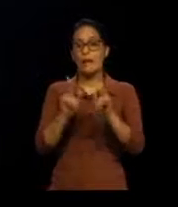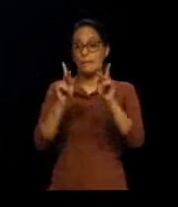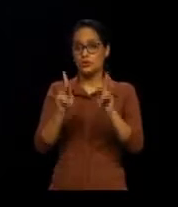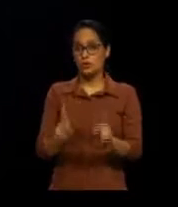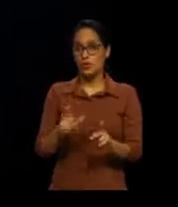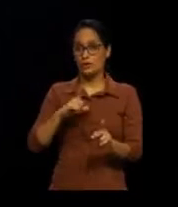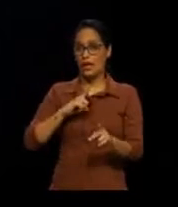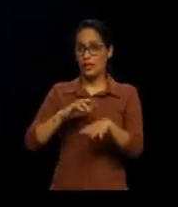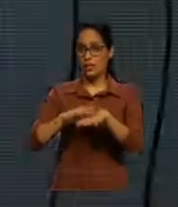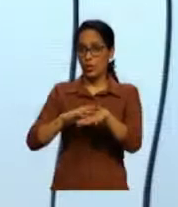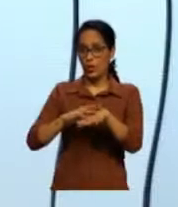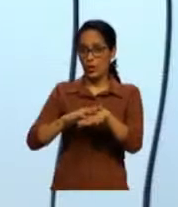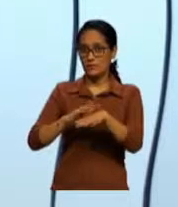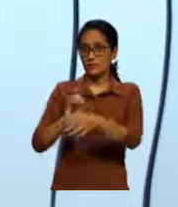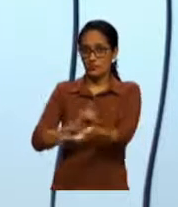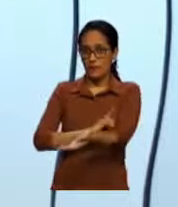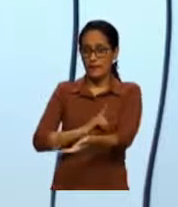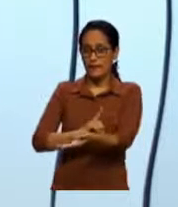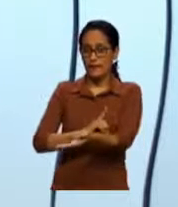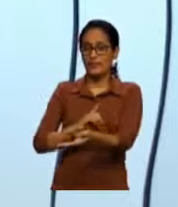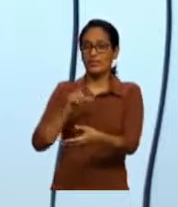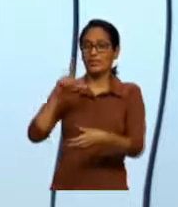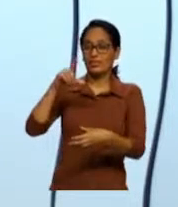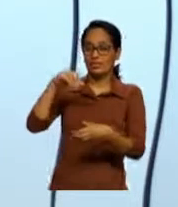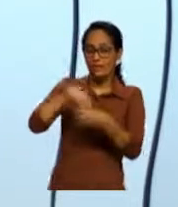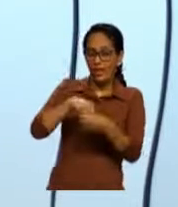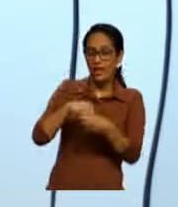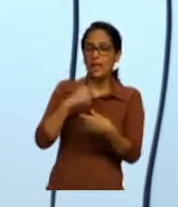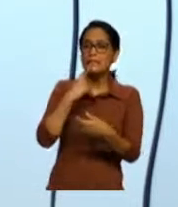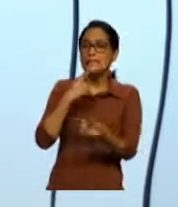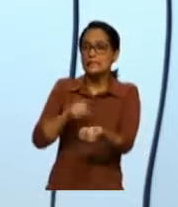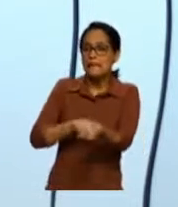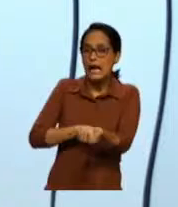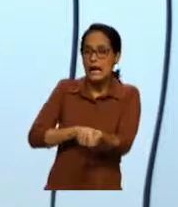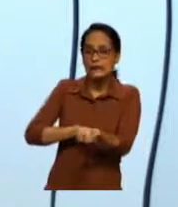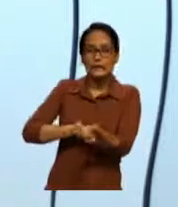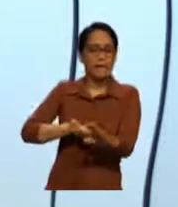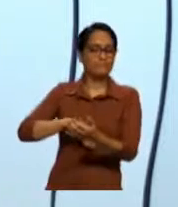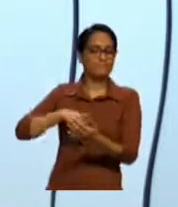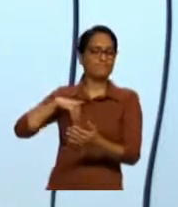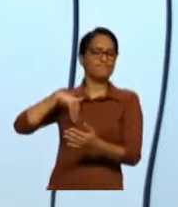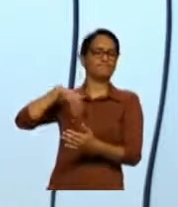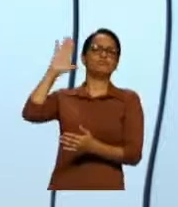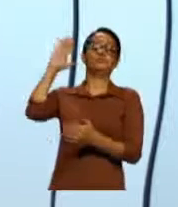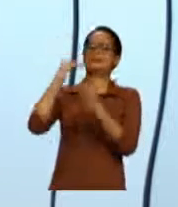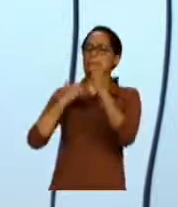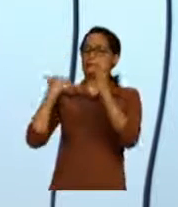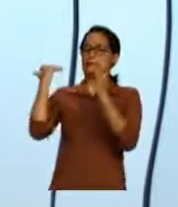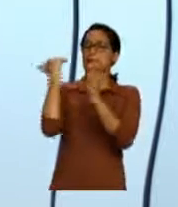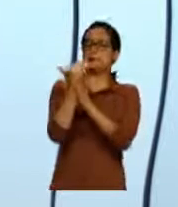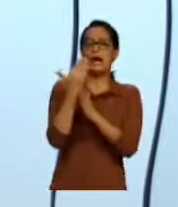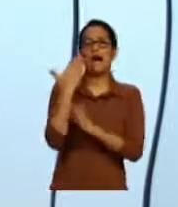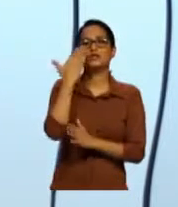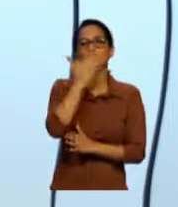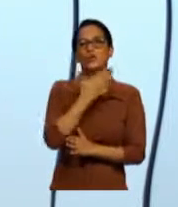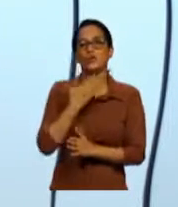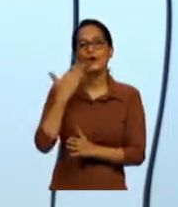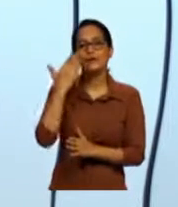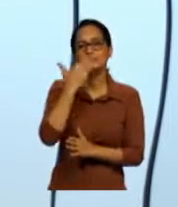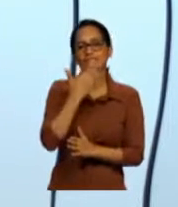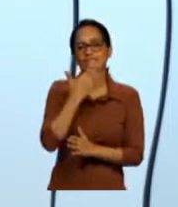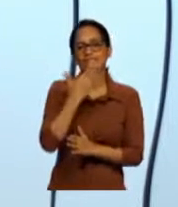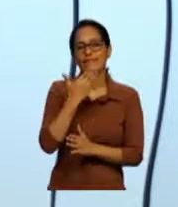teor de açúcar no sangue. E esse teor de açúcar, ele vai ser tão grande que ele vai ser o quê? Eliminado pela